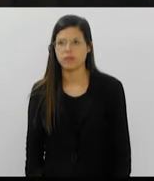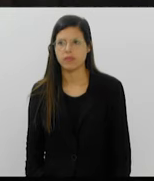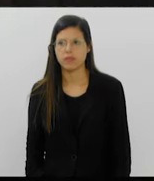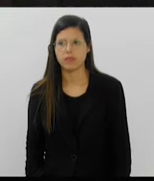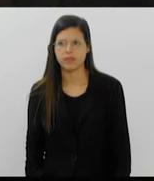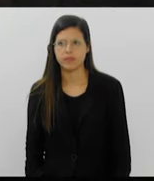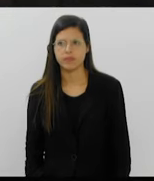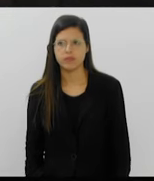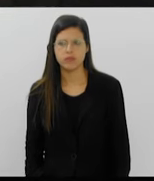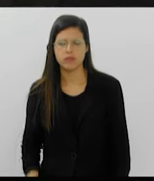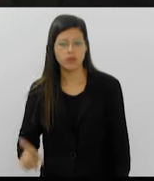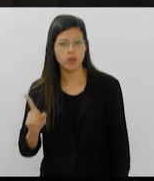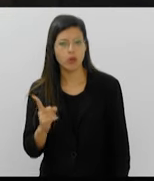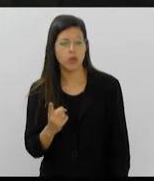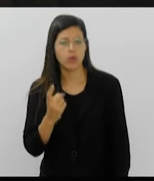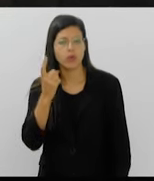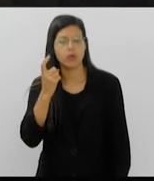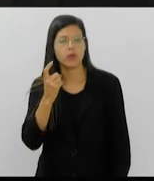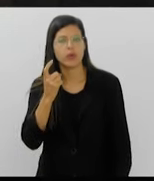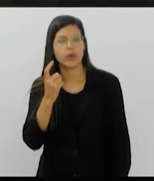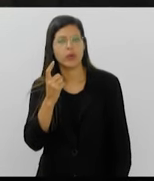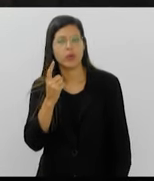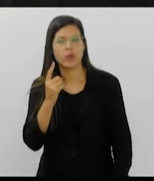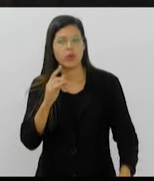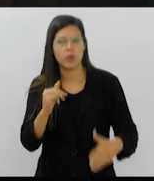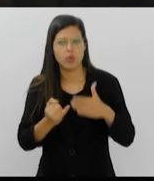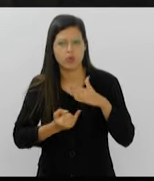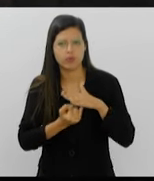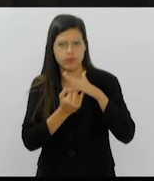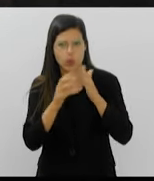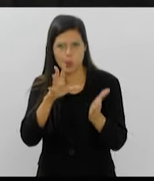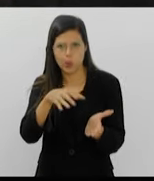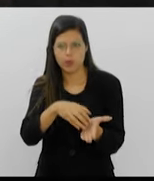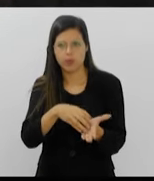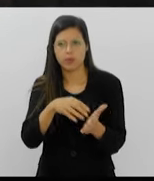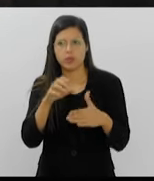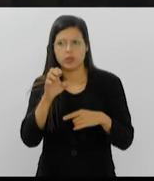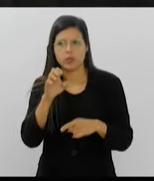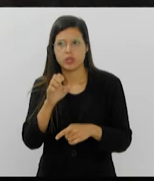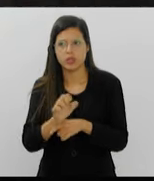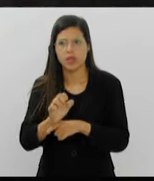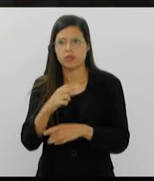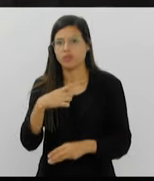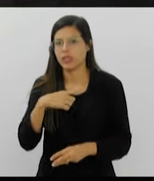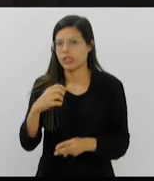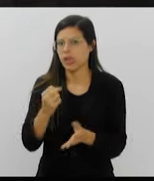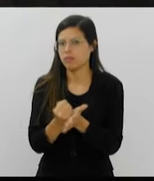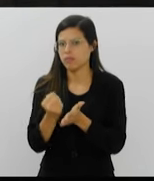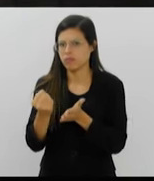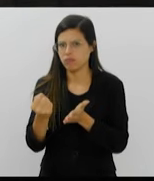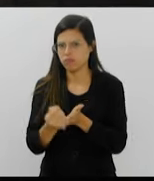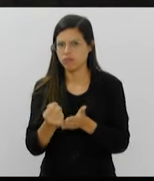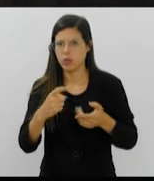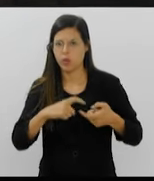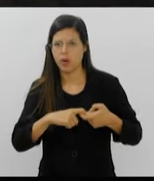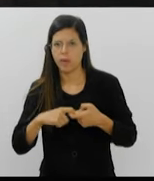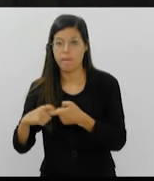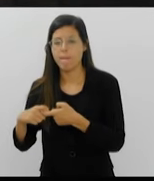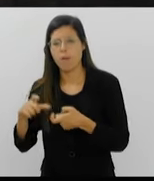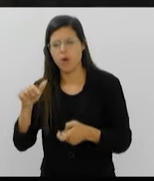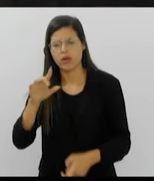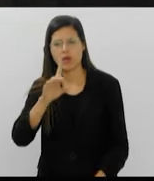o único órgão no Estado que é detentor de contratos com reboque é o